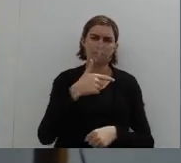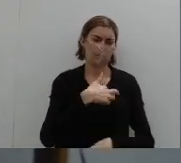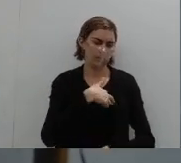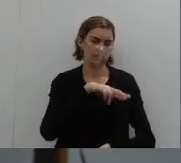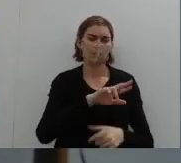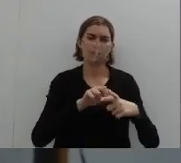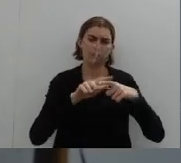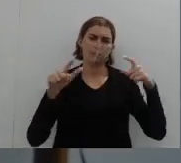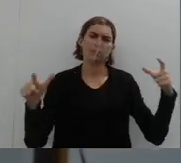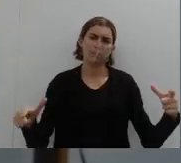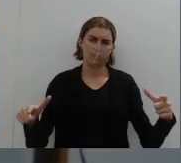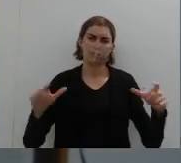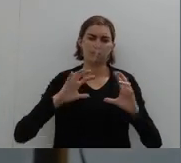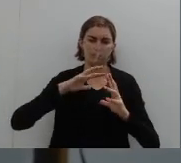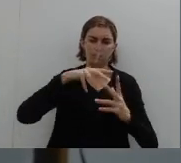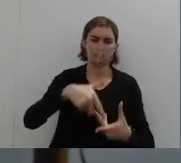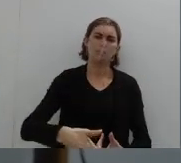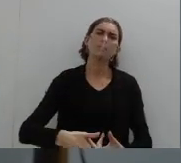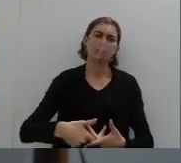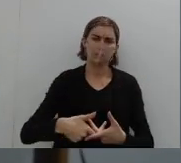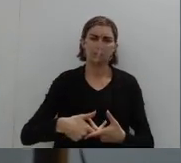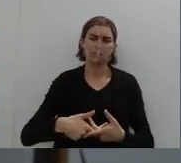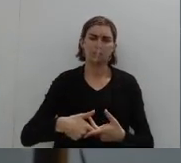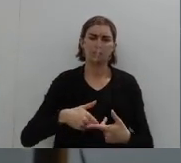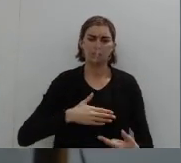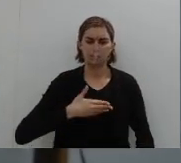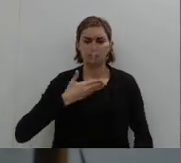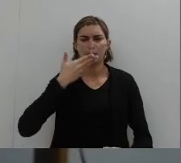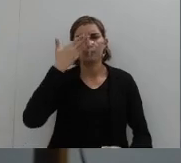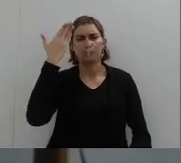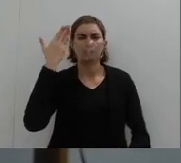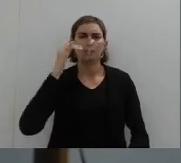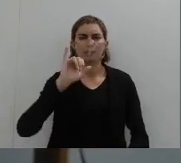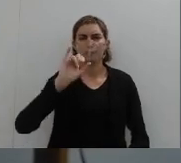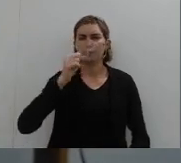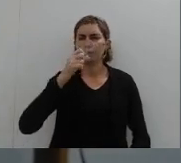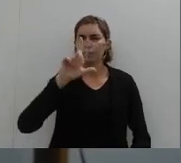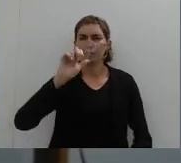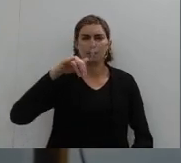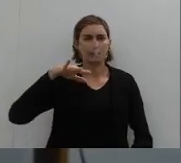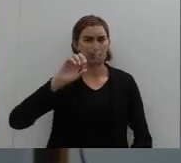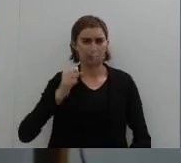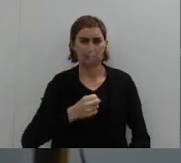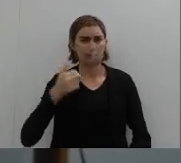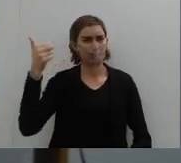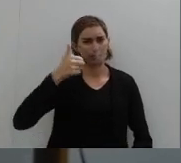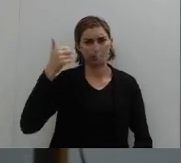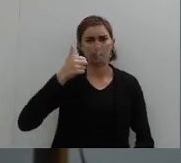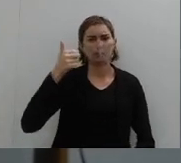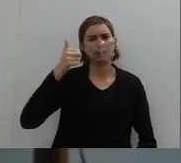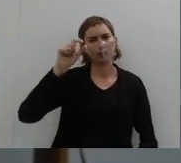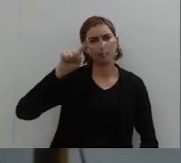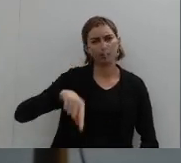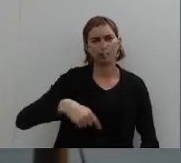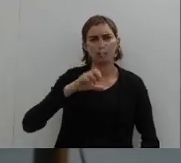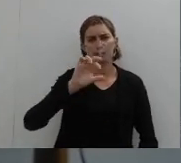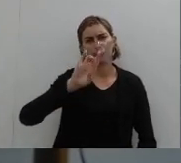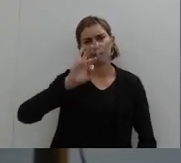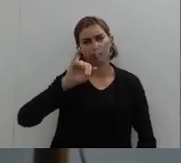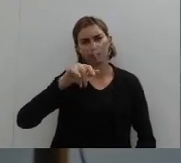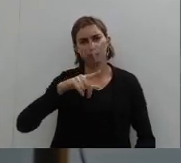religião maior no mundo, no planeta, é o islamismo. A primeira ainda é o cristão,